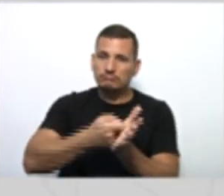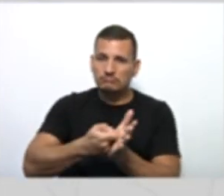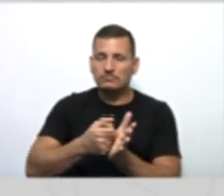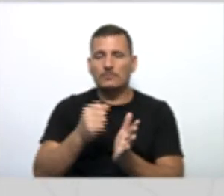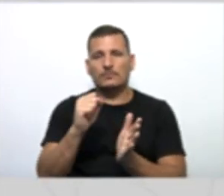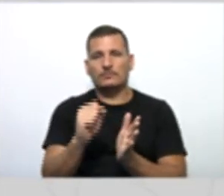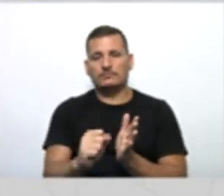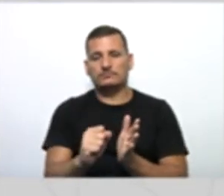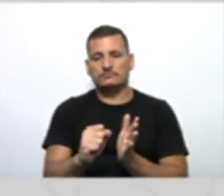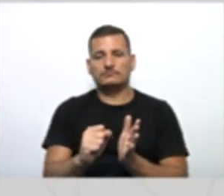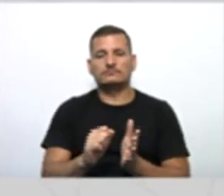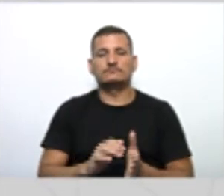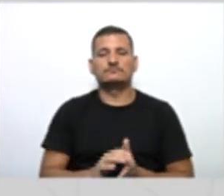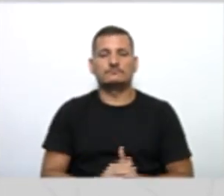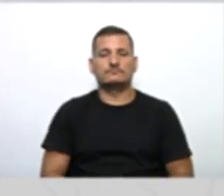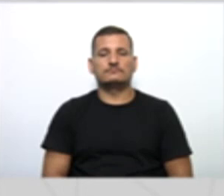ela,